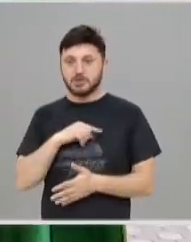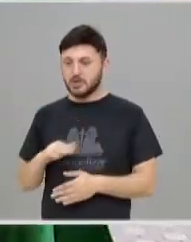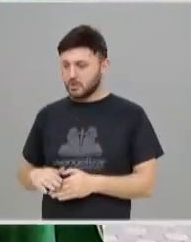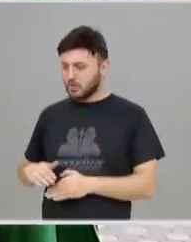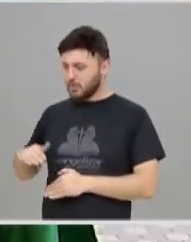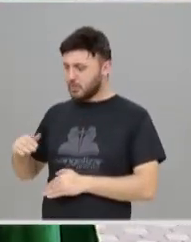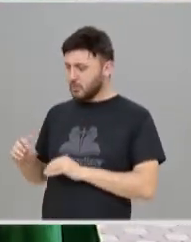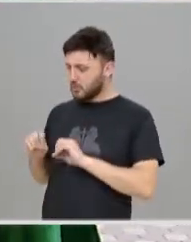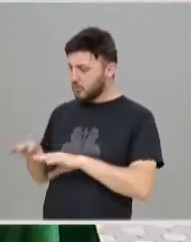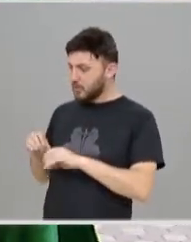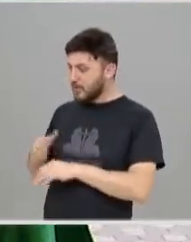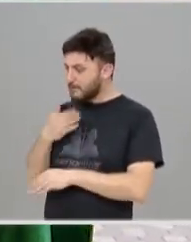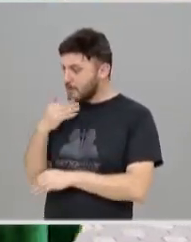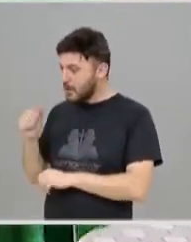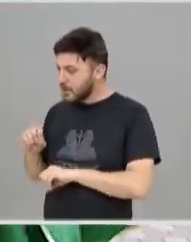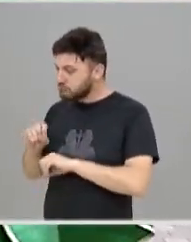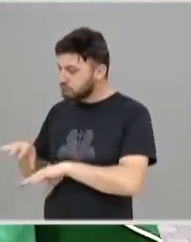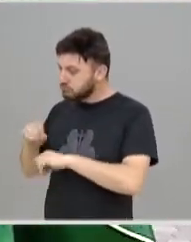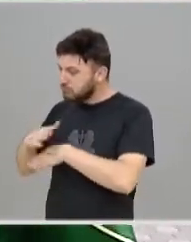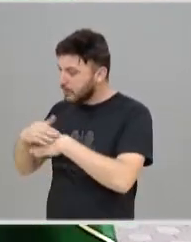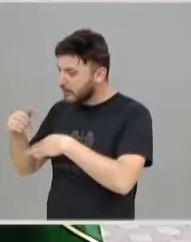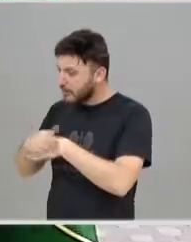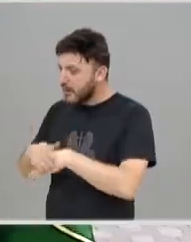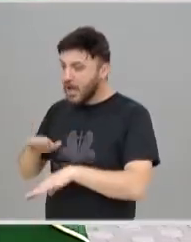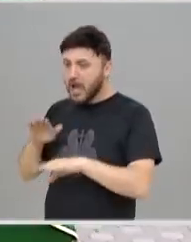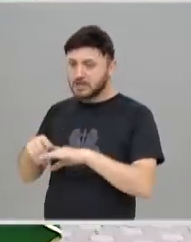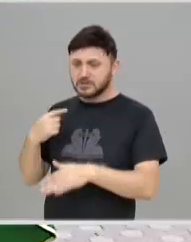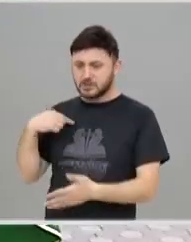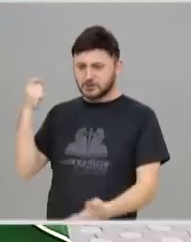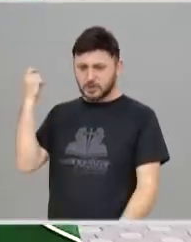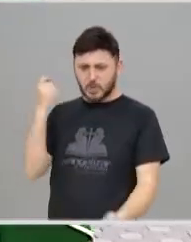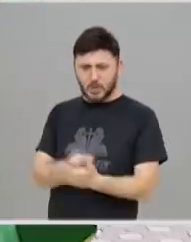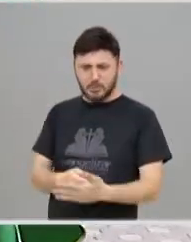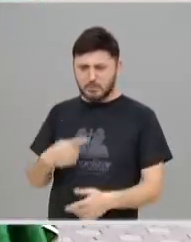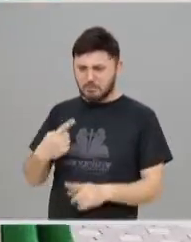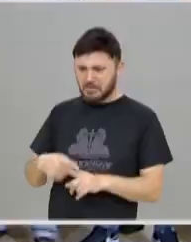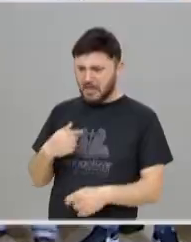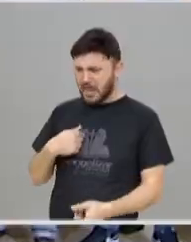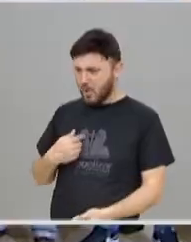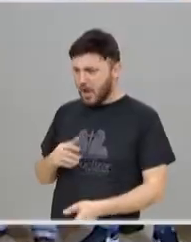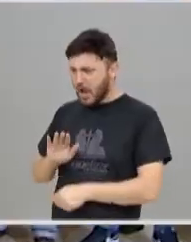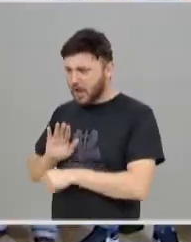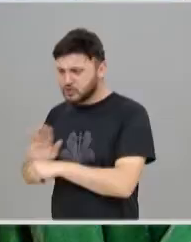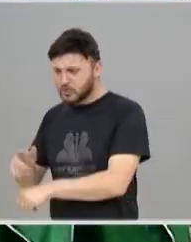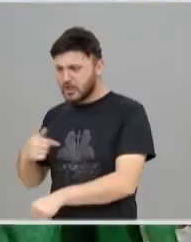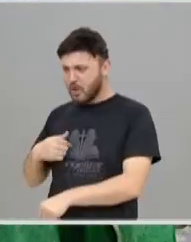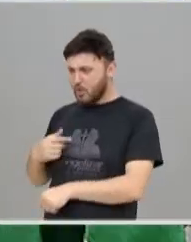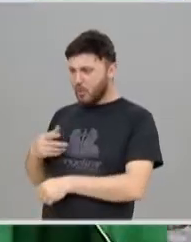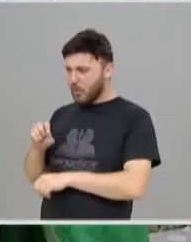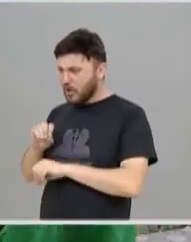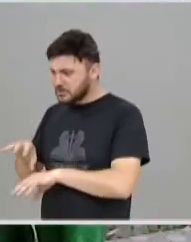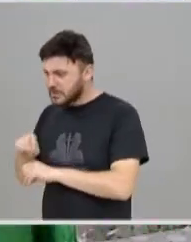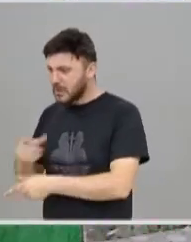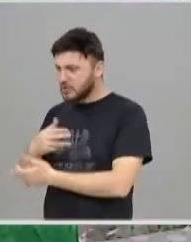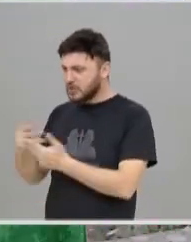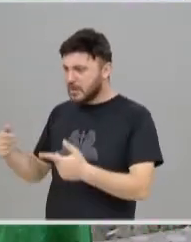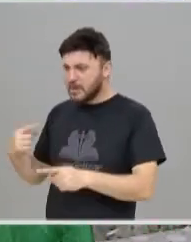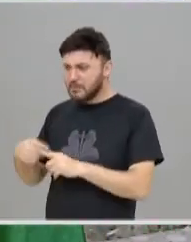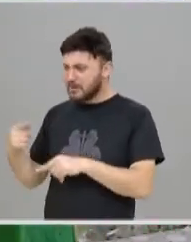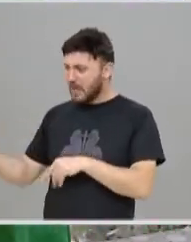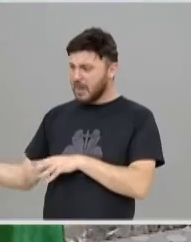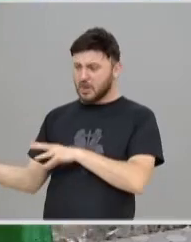melhor, e às vezes você se cobra: puxa, eu dediquei minha vida para oferecer o melhor, por que que não